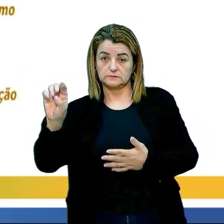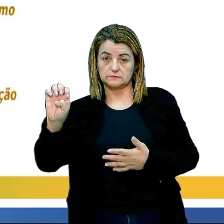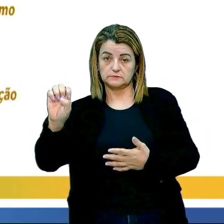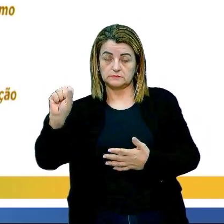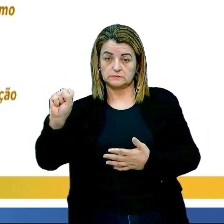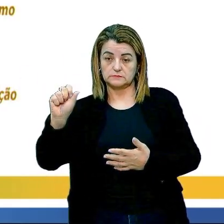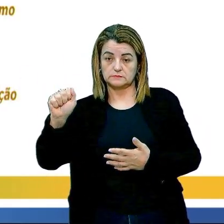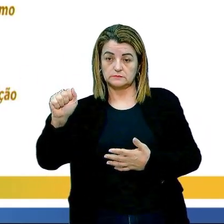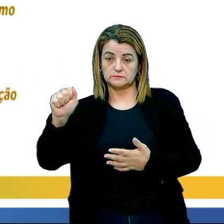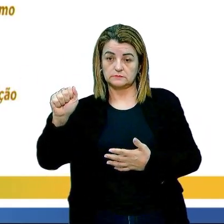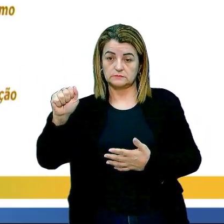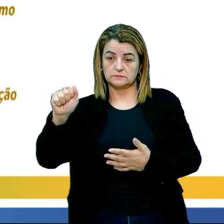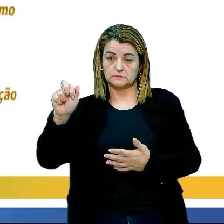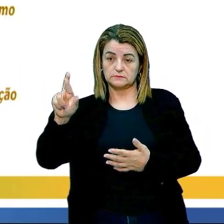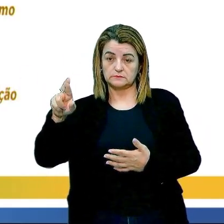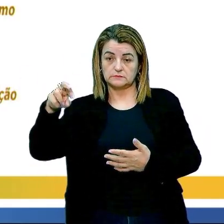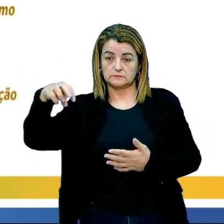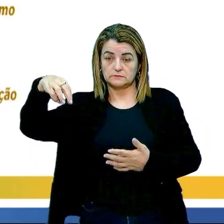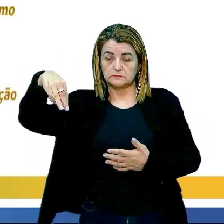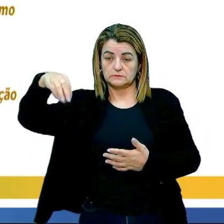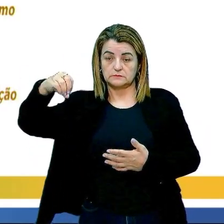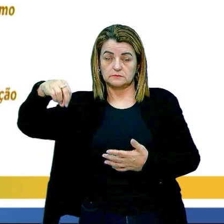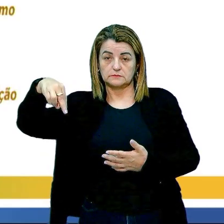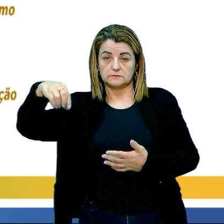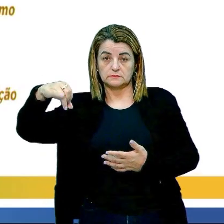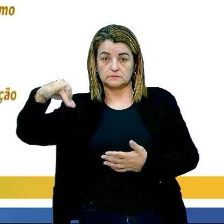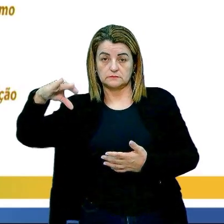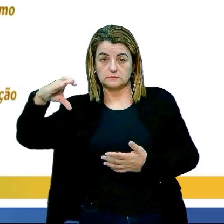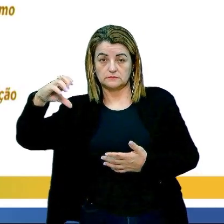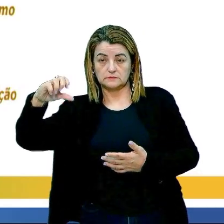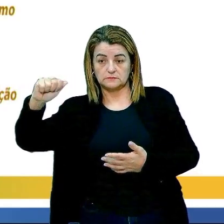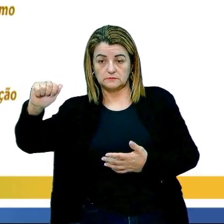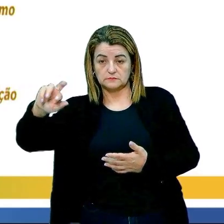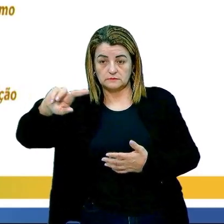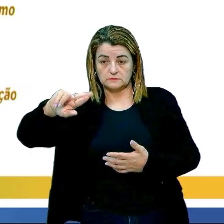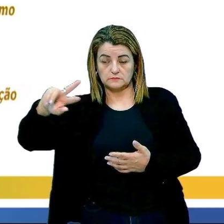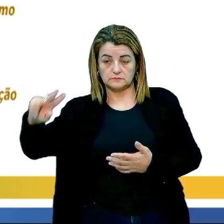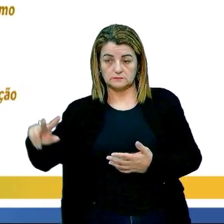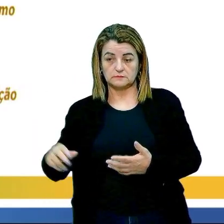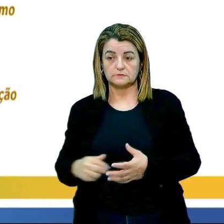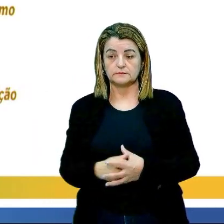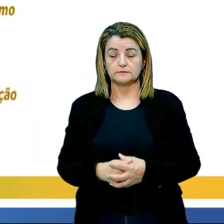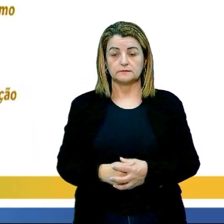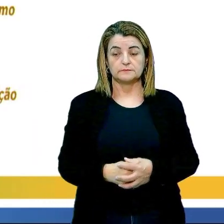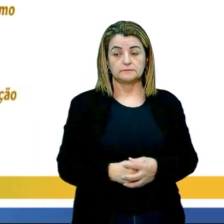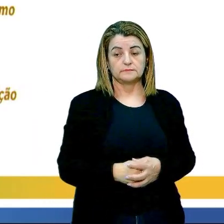desarmônicas, predatismo, parasitismo, competição e amensalismo. Vamos para a questão.